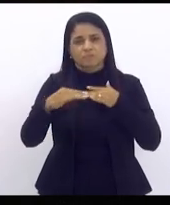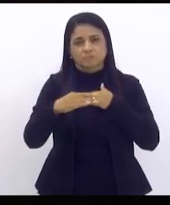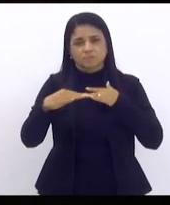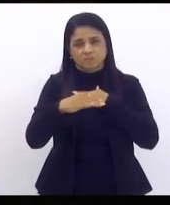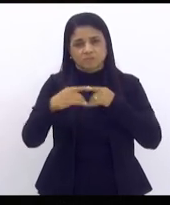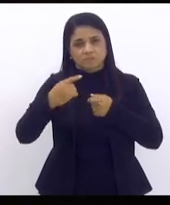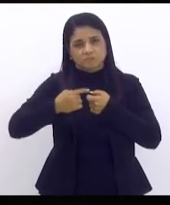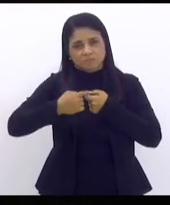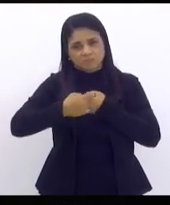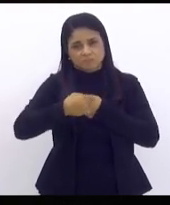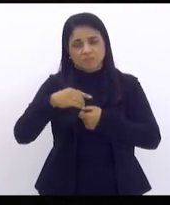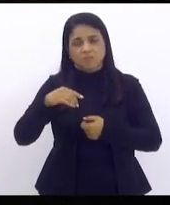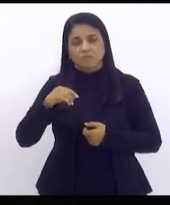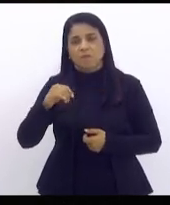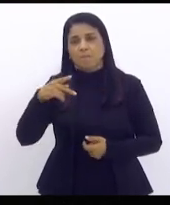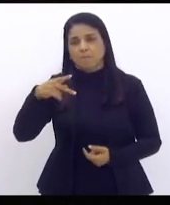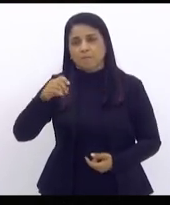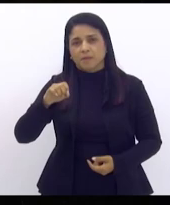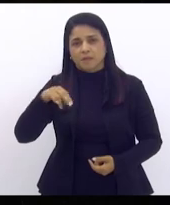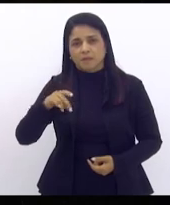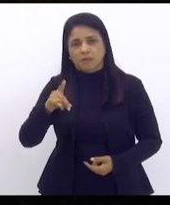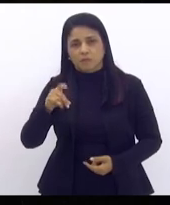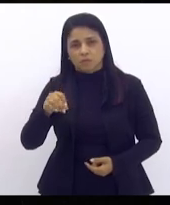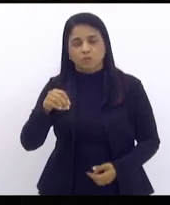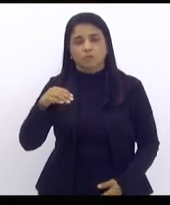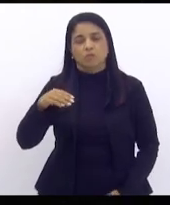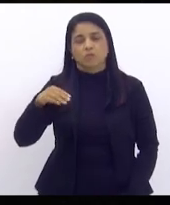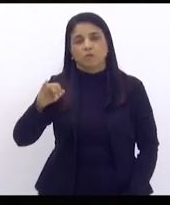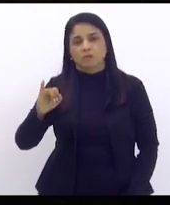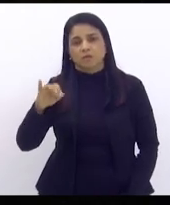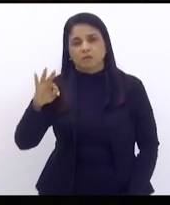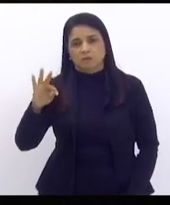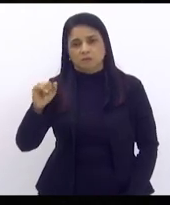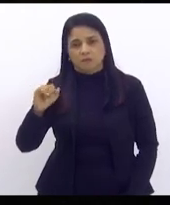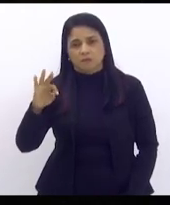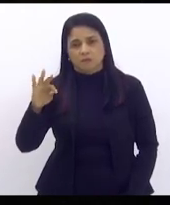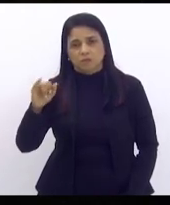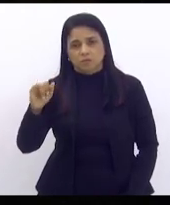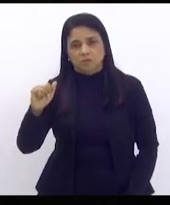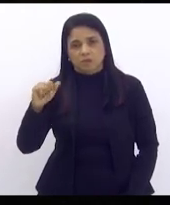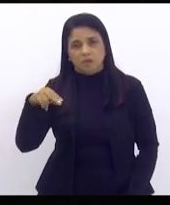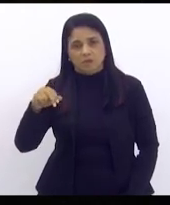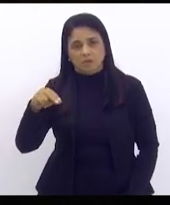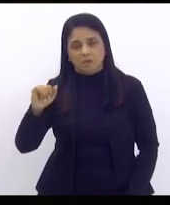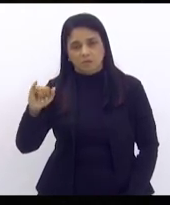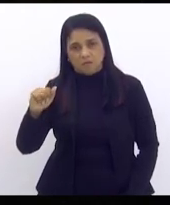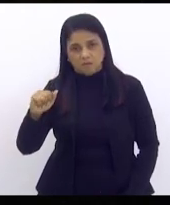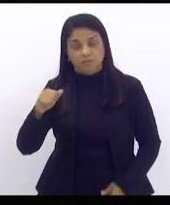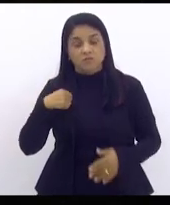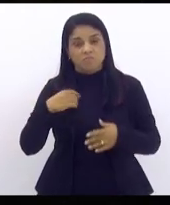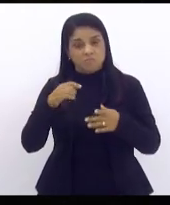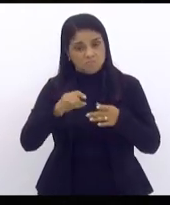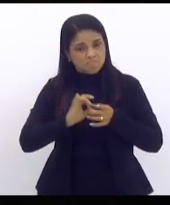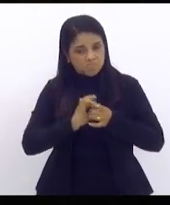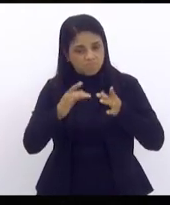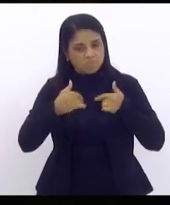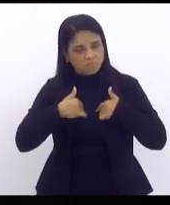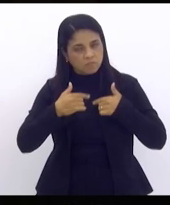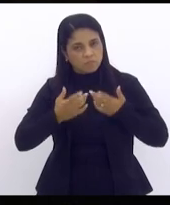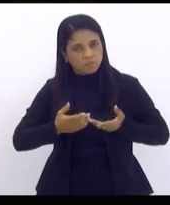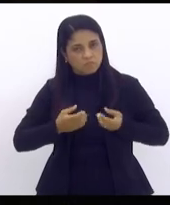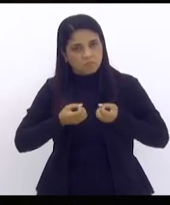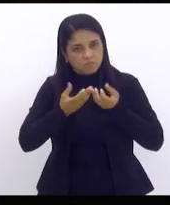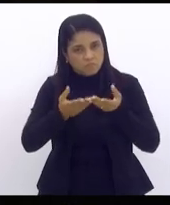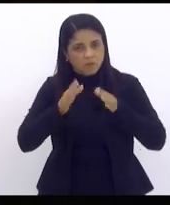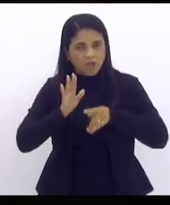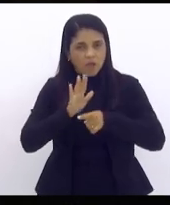Itatiaia, de Penedo, toda a cidade, contem com a gente. Não vamos deixar a máfia do reboque chegar no